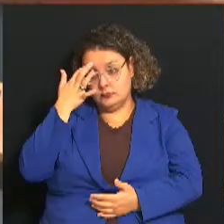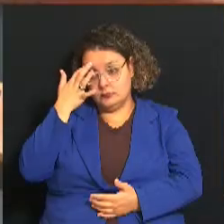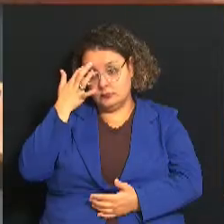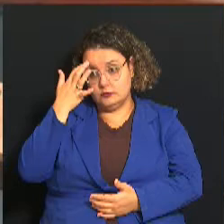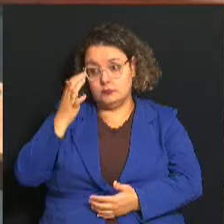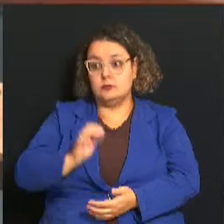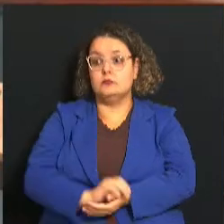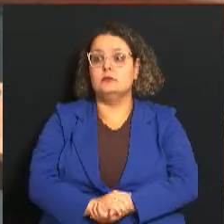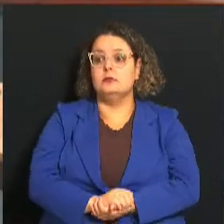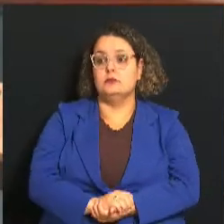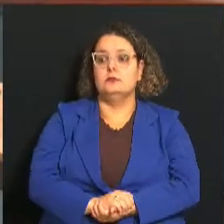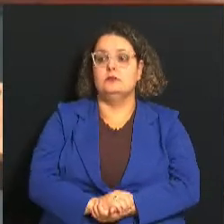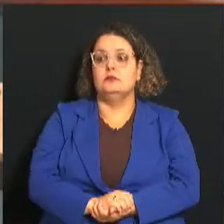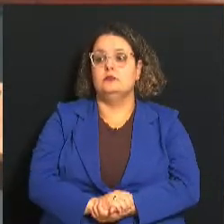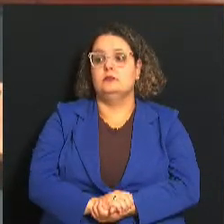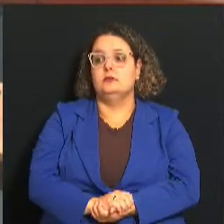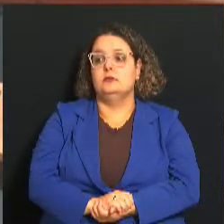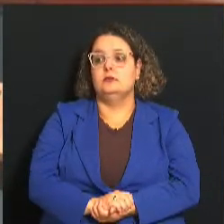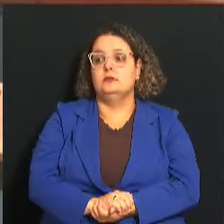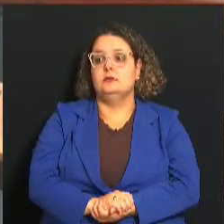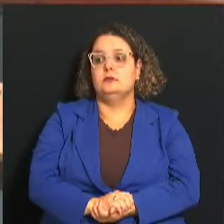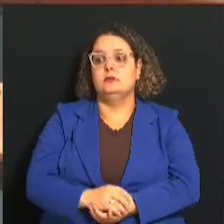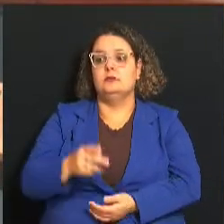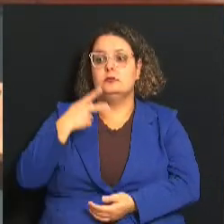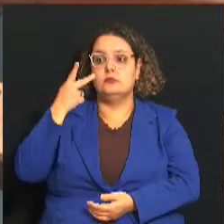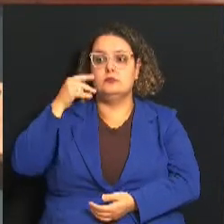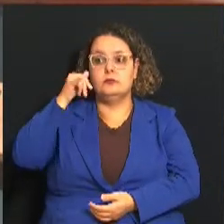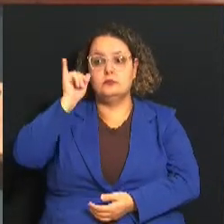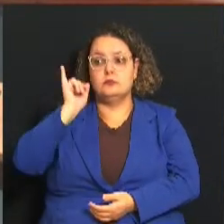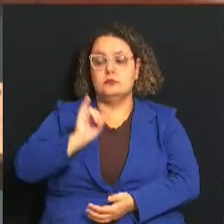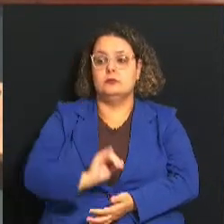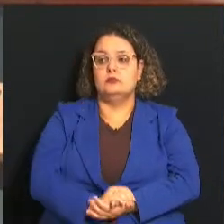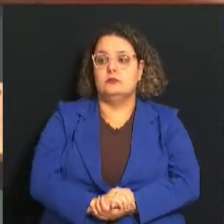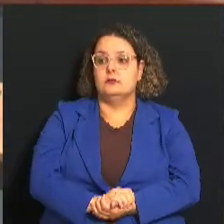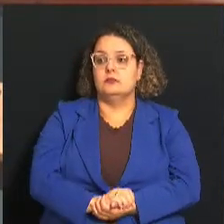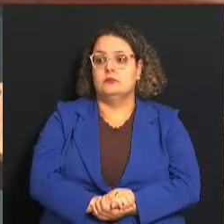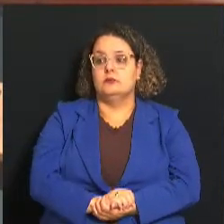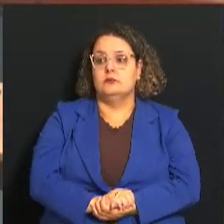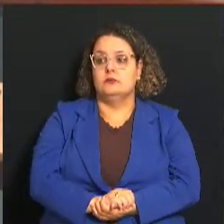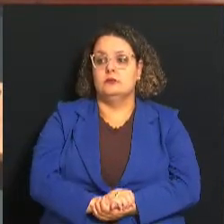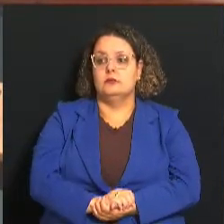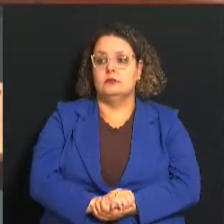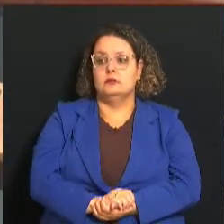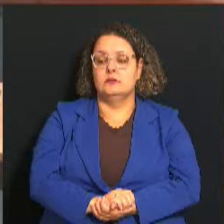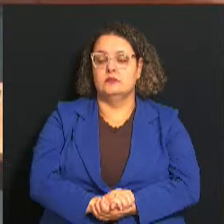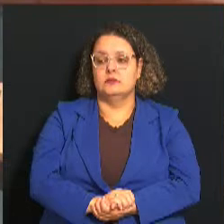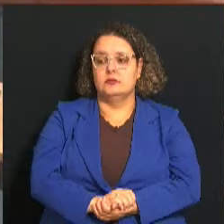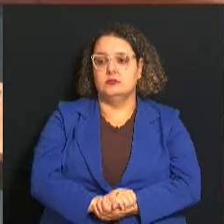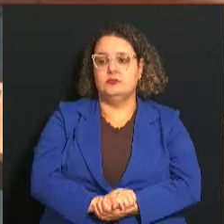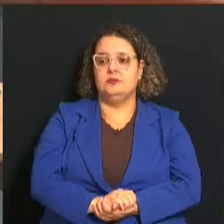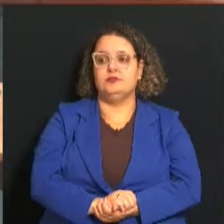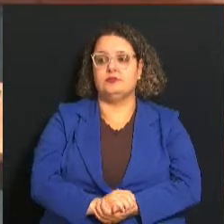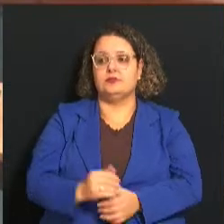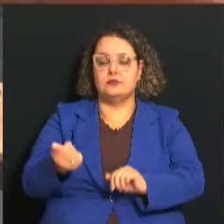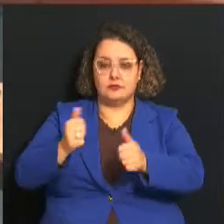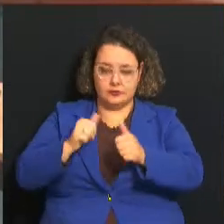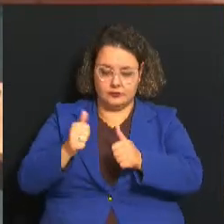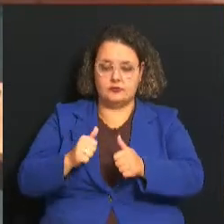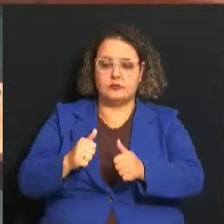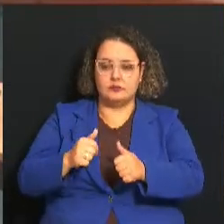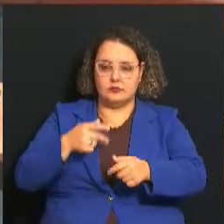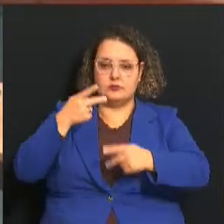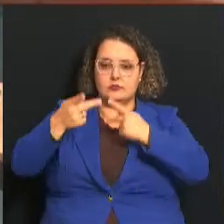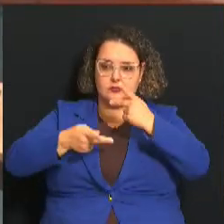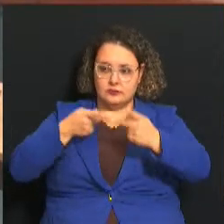Você. Vereador Paulo Búfalo. Bom, eu também avalio que as considerações assim elas